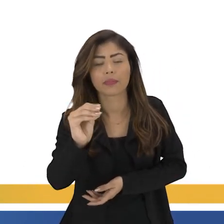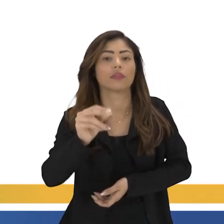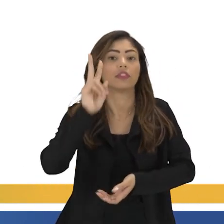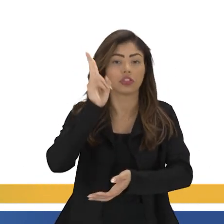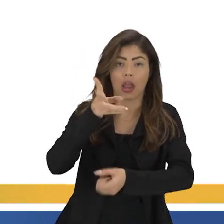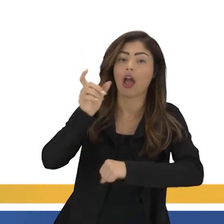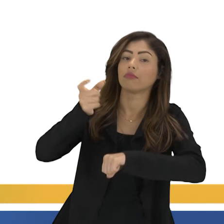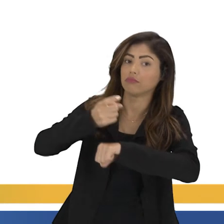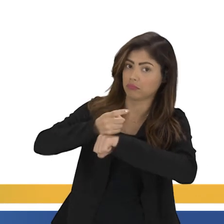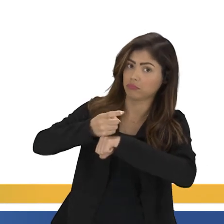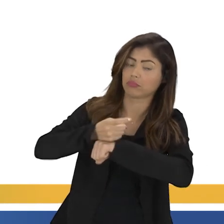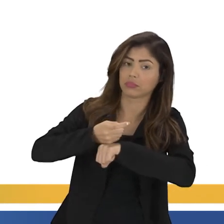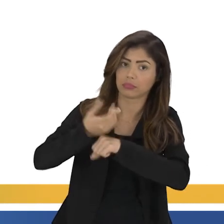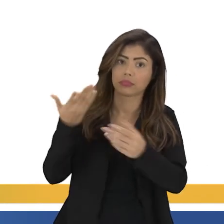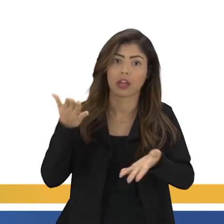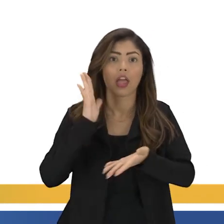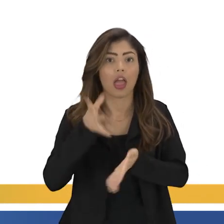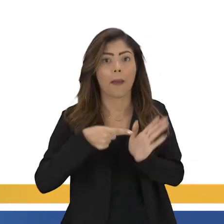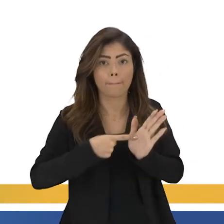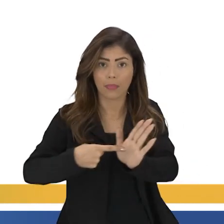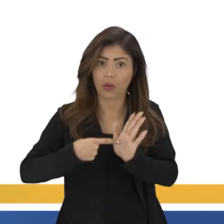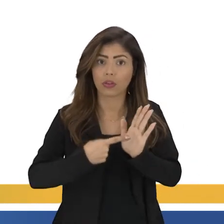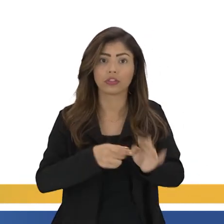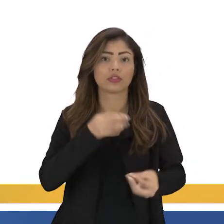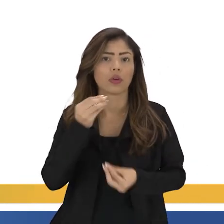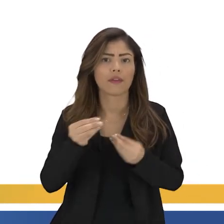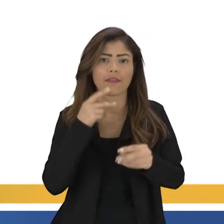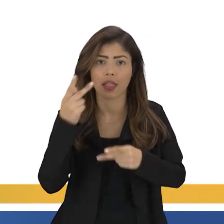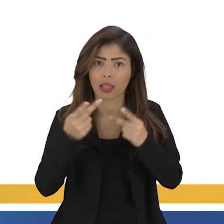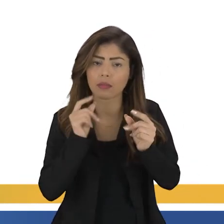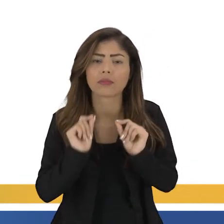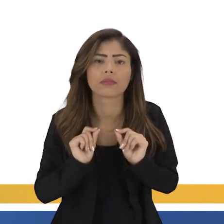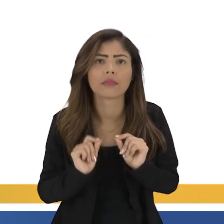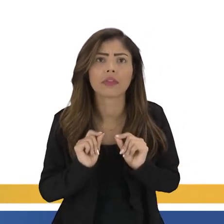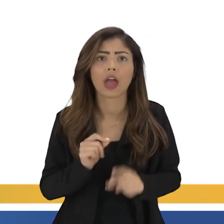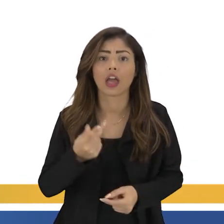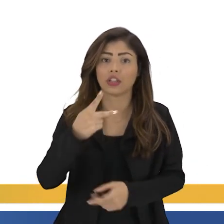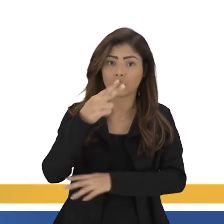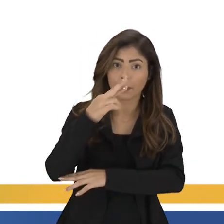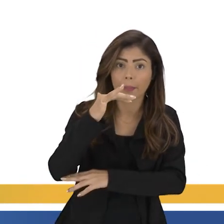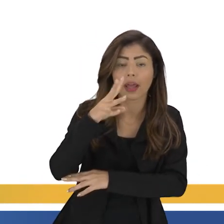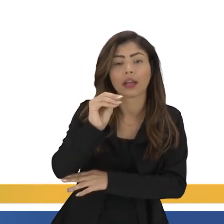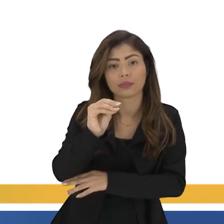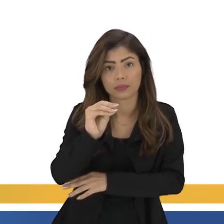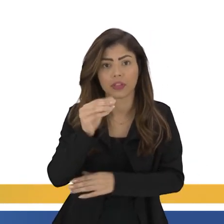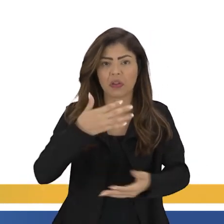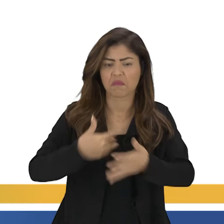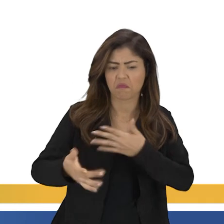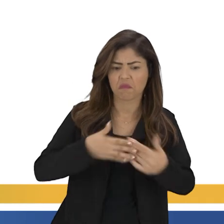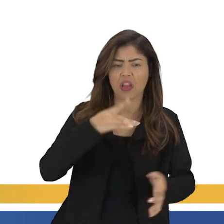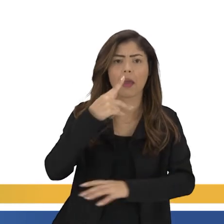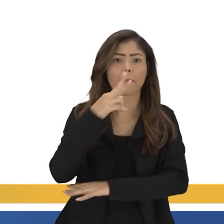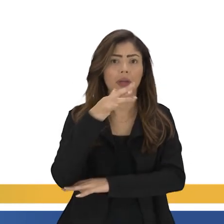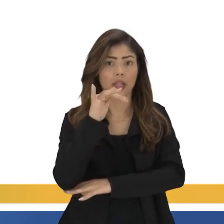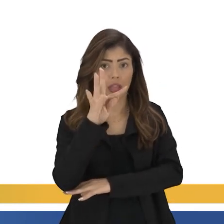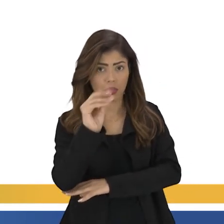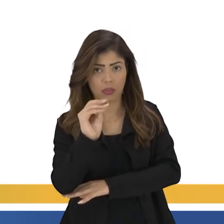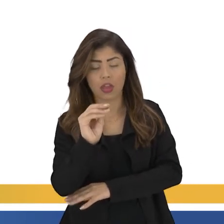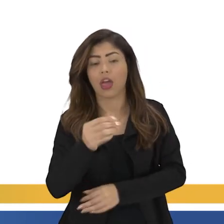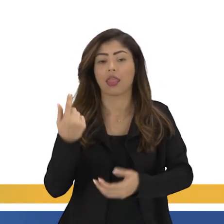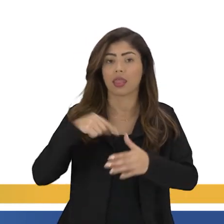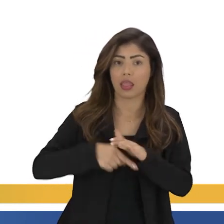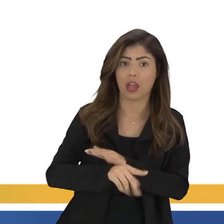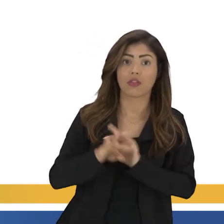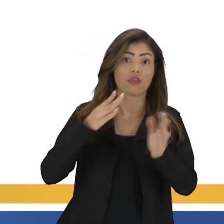adjetivo, pois nos indica que estamos falando, né, de um prato, não estamos falando de qualquer prato. Dentre todos